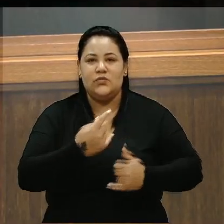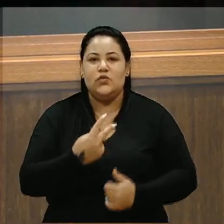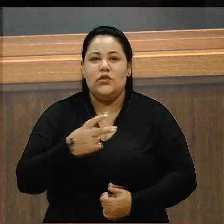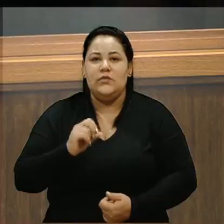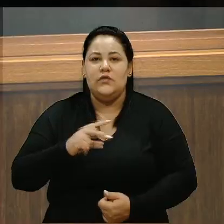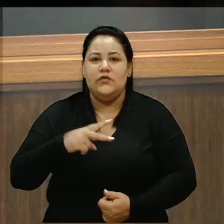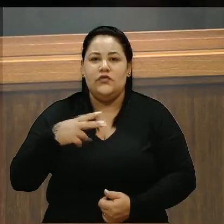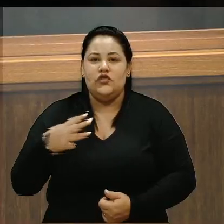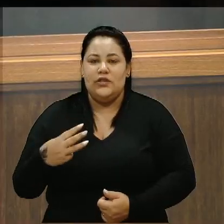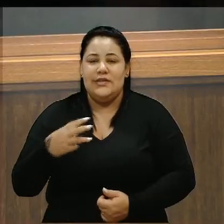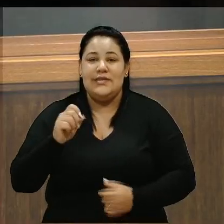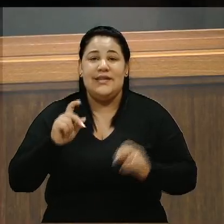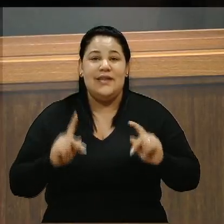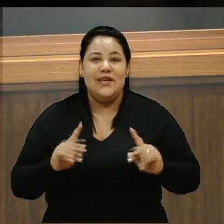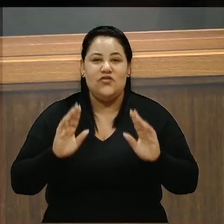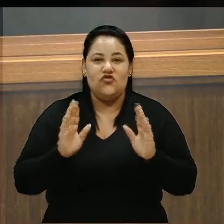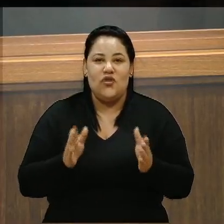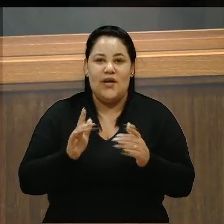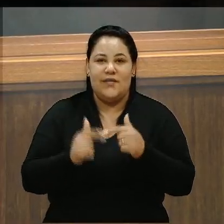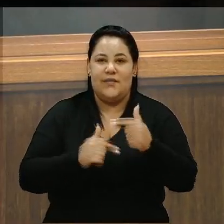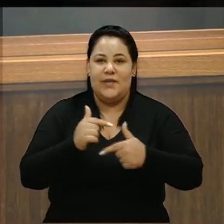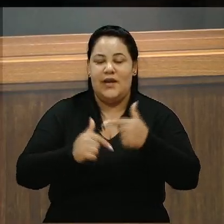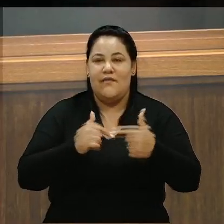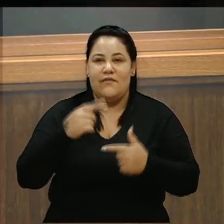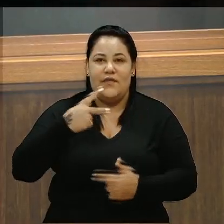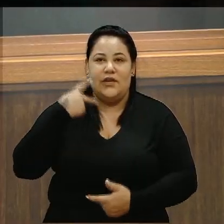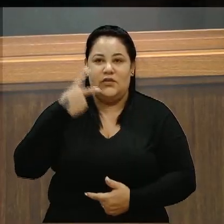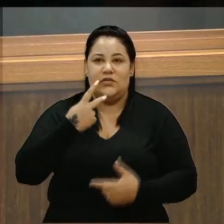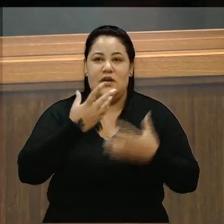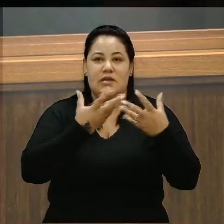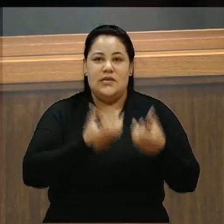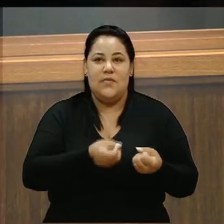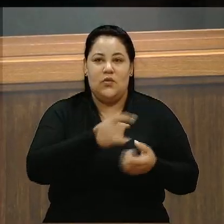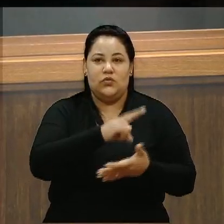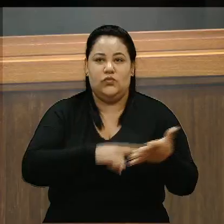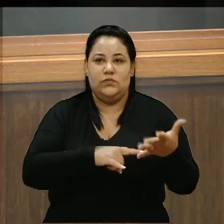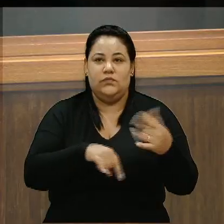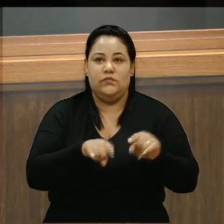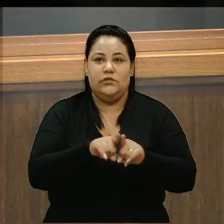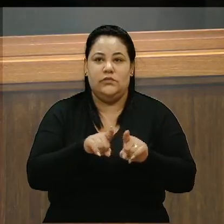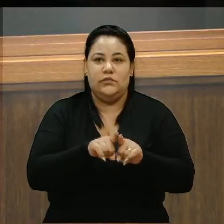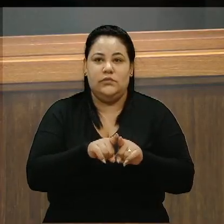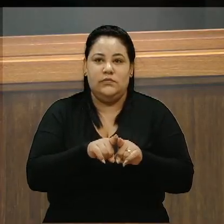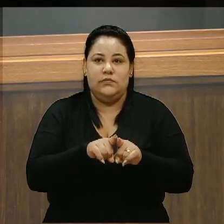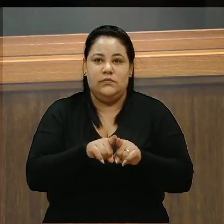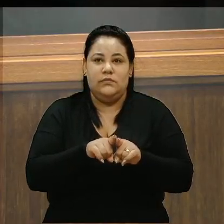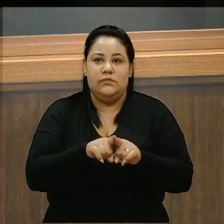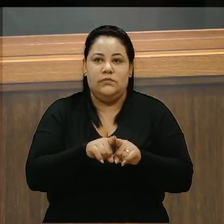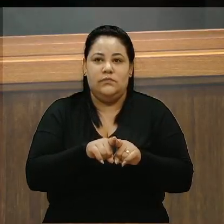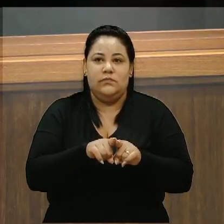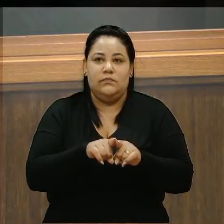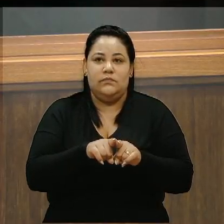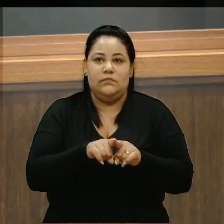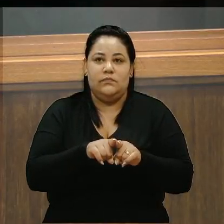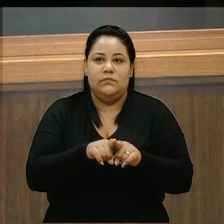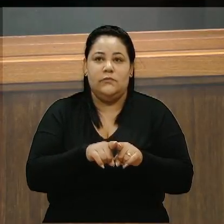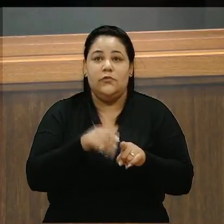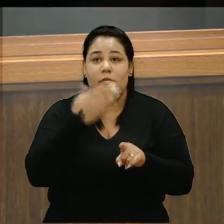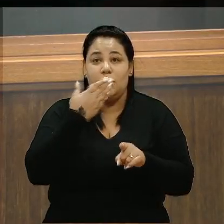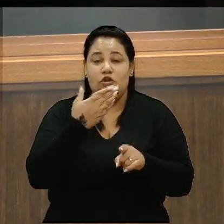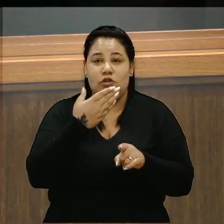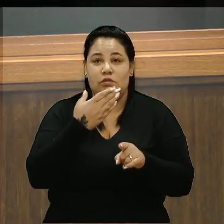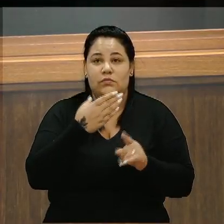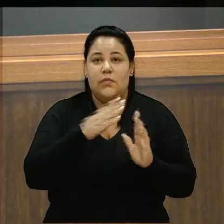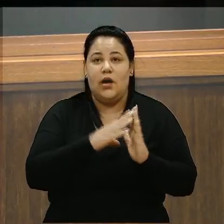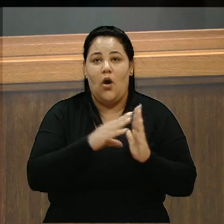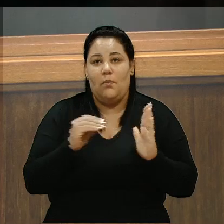2023. Quem já era vereador aqui recebeu esse documento e eu vou solicitar cópias e vou